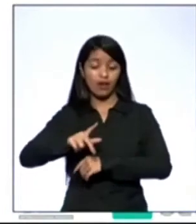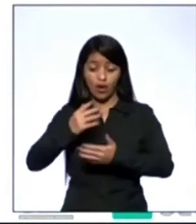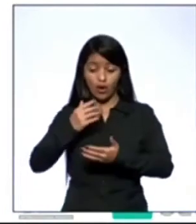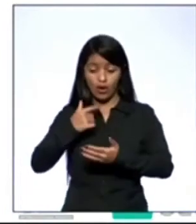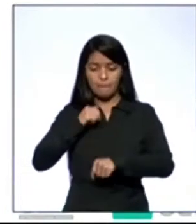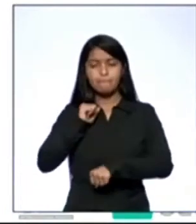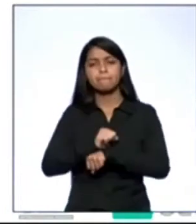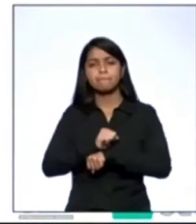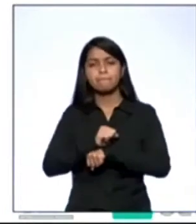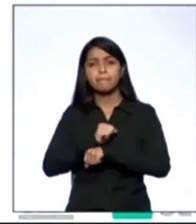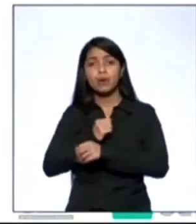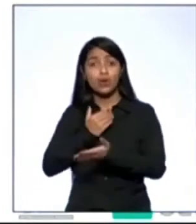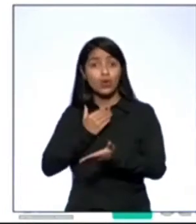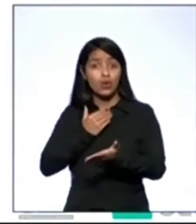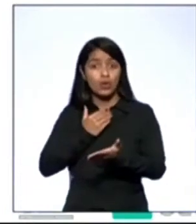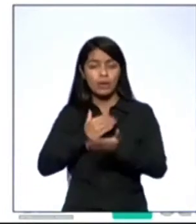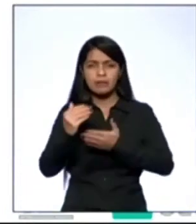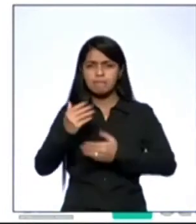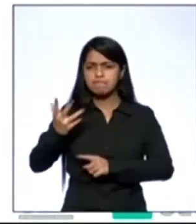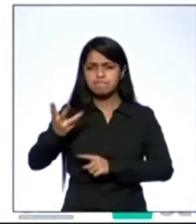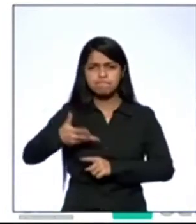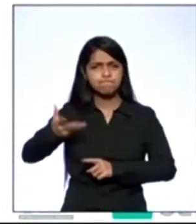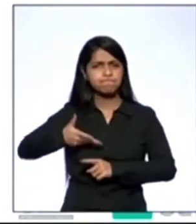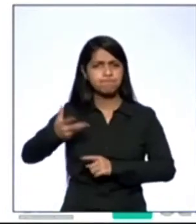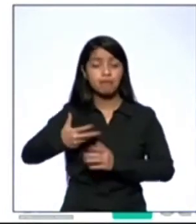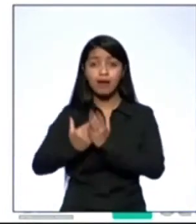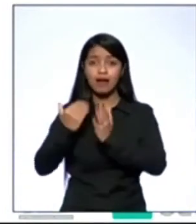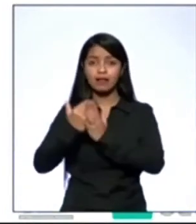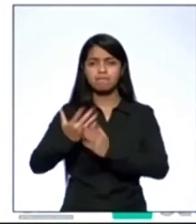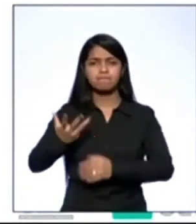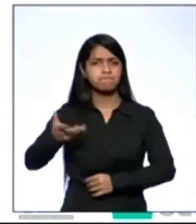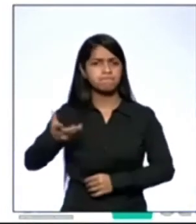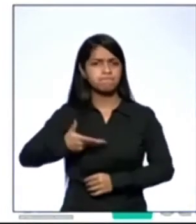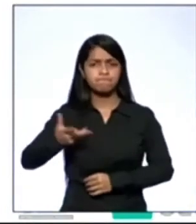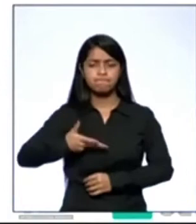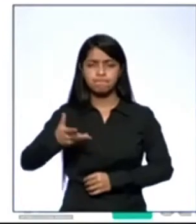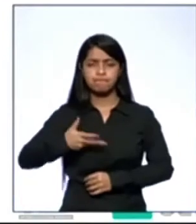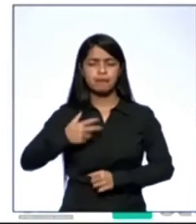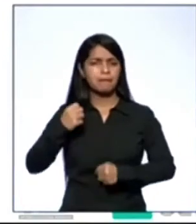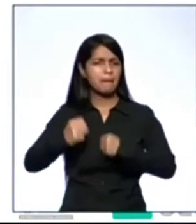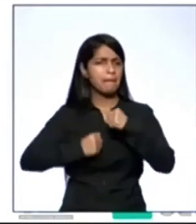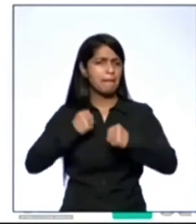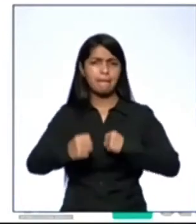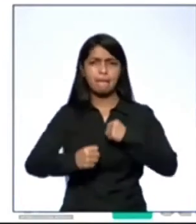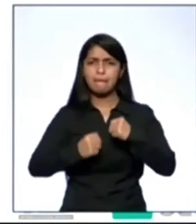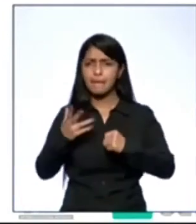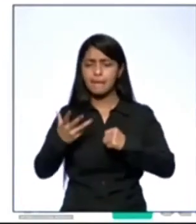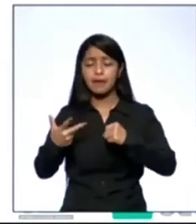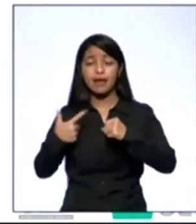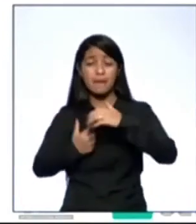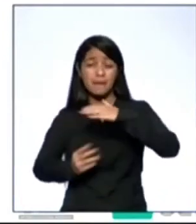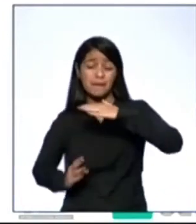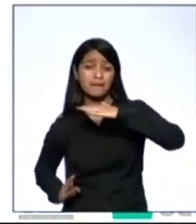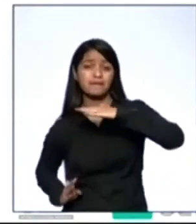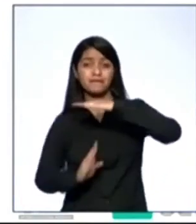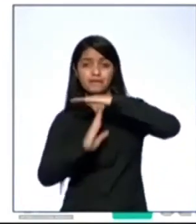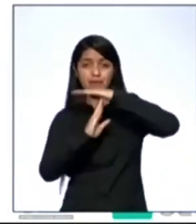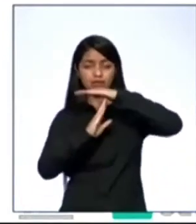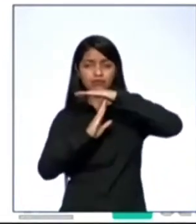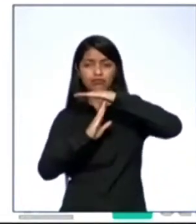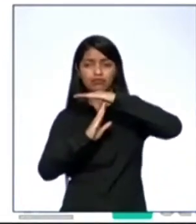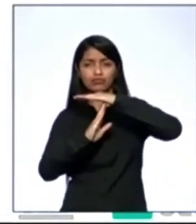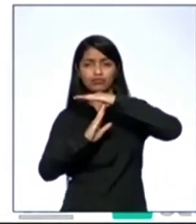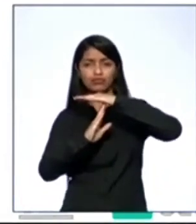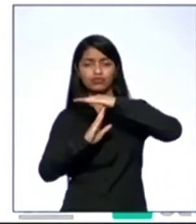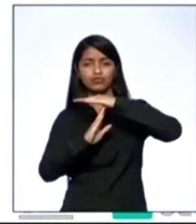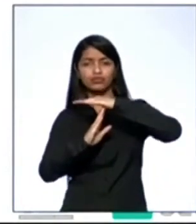ele acelera para aumentar a velocidade. Mas quando ele chega na sua velocidade máxima, né, que